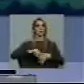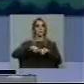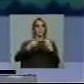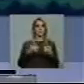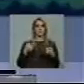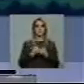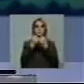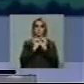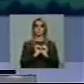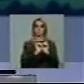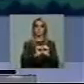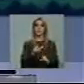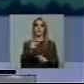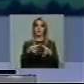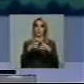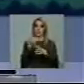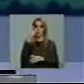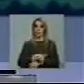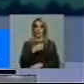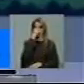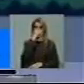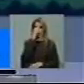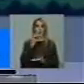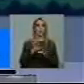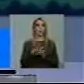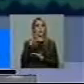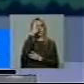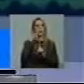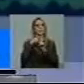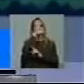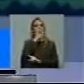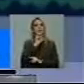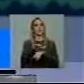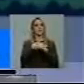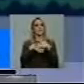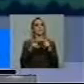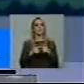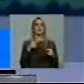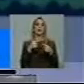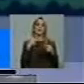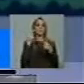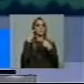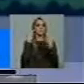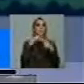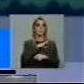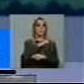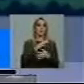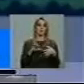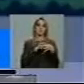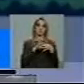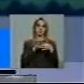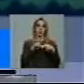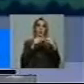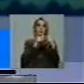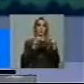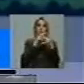Boa noite. Os partidos da oposição e a Ordem dos Enfermeiros estão contra a intenção do Governo em avançar com uma parceria público-privada para